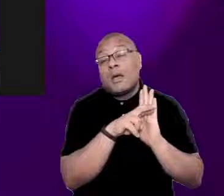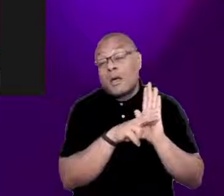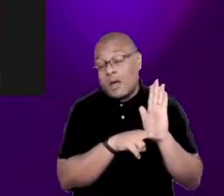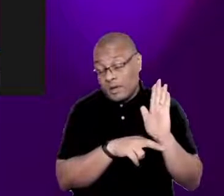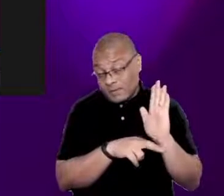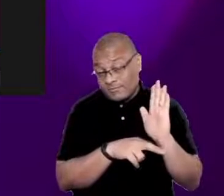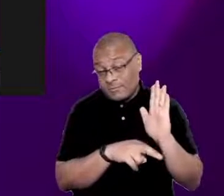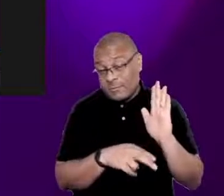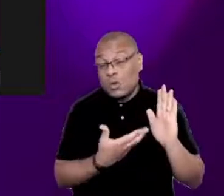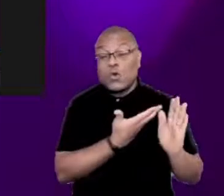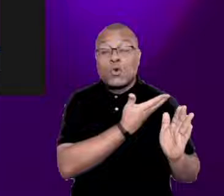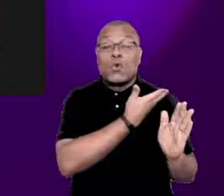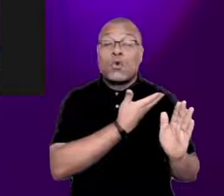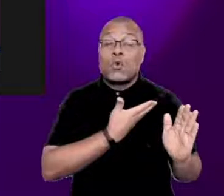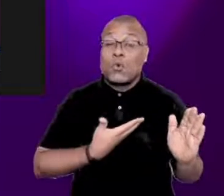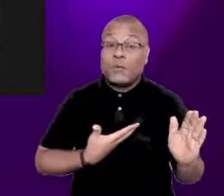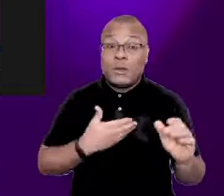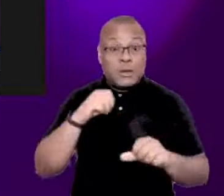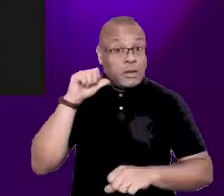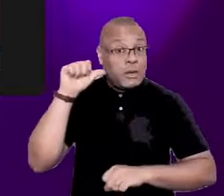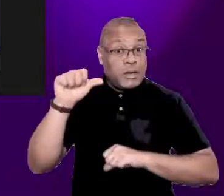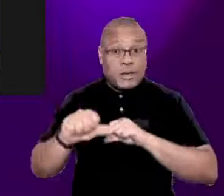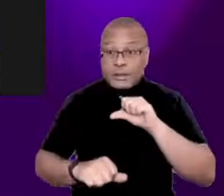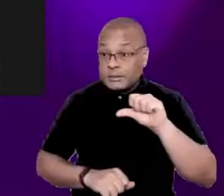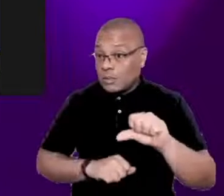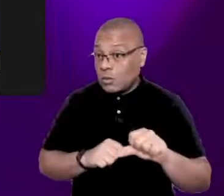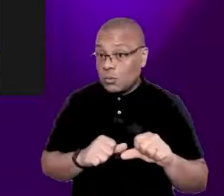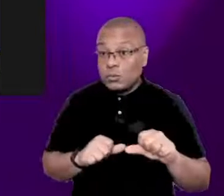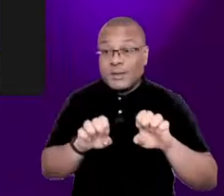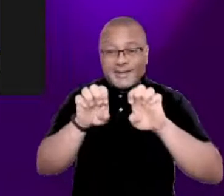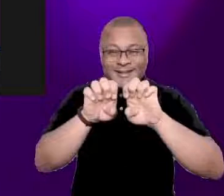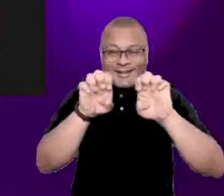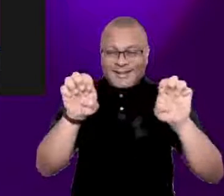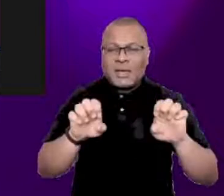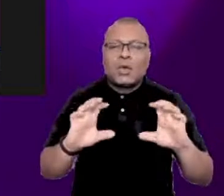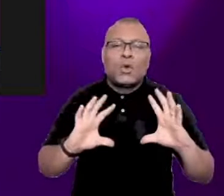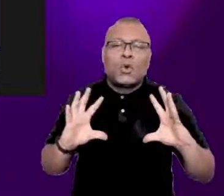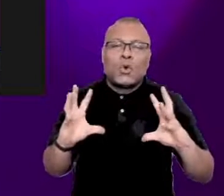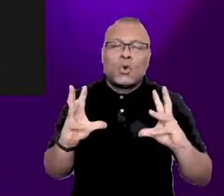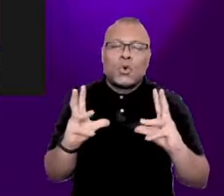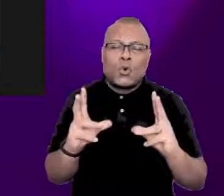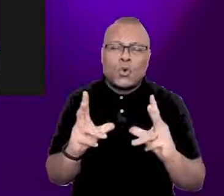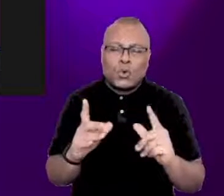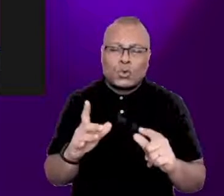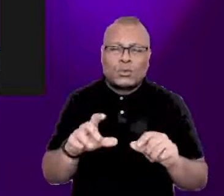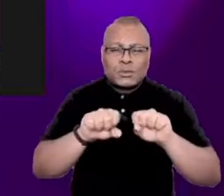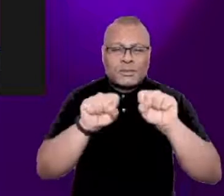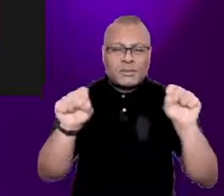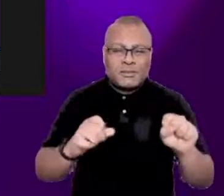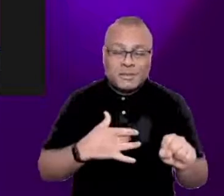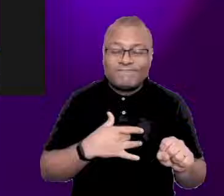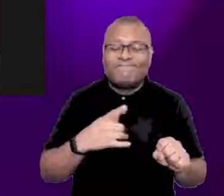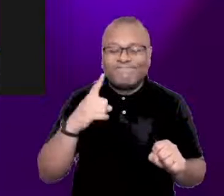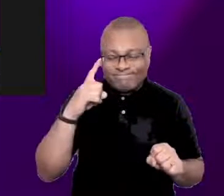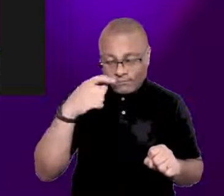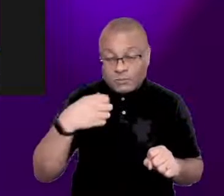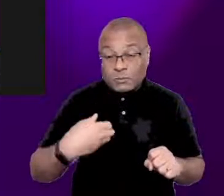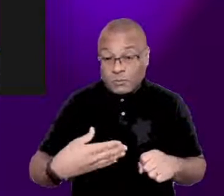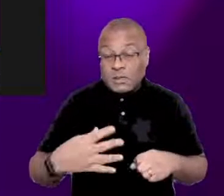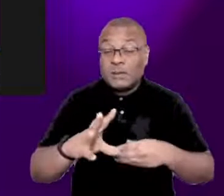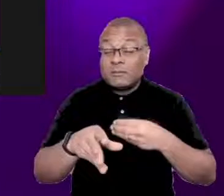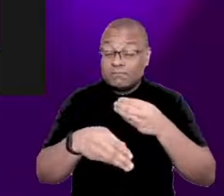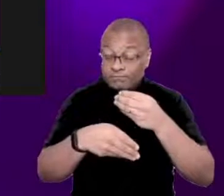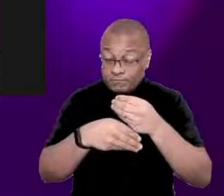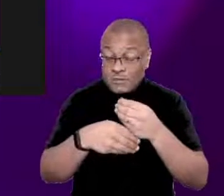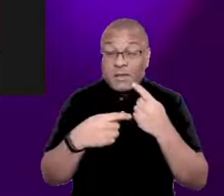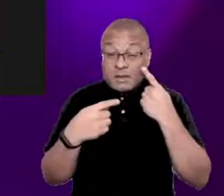não mudar a forma como está estruturada toda a regulação do sistema de saúde, a gente vai ter dificuldades de implementar novos modelos, vide